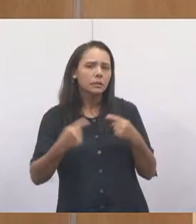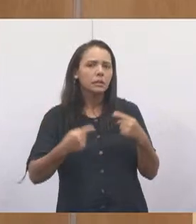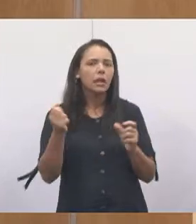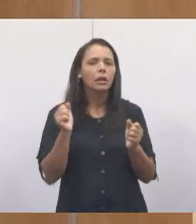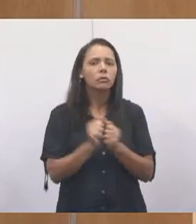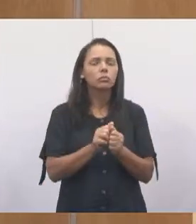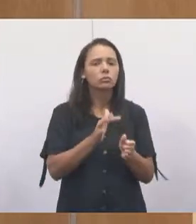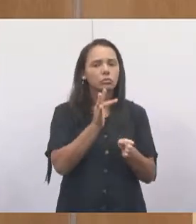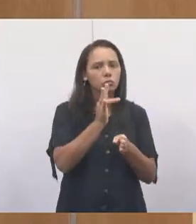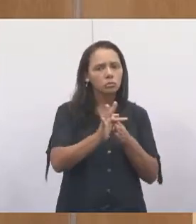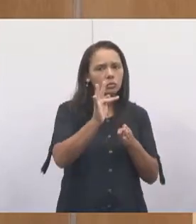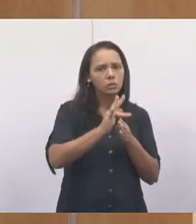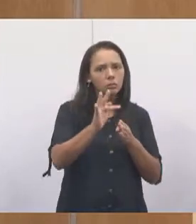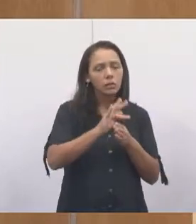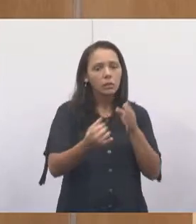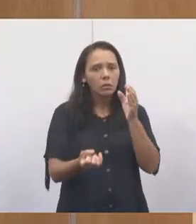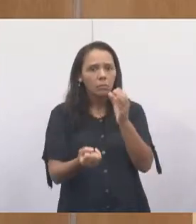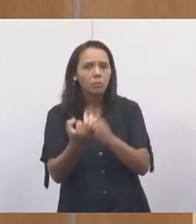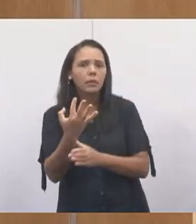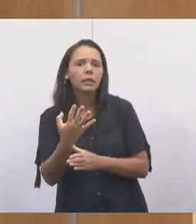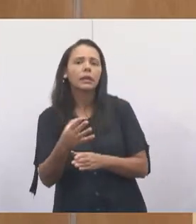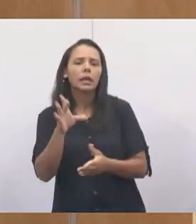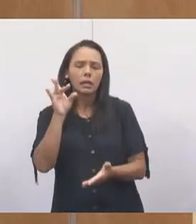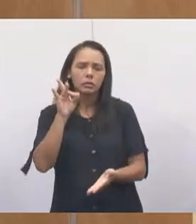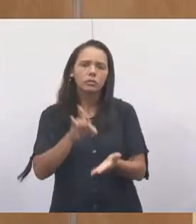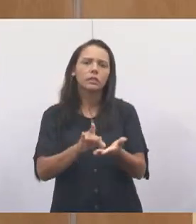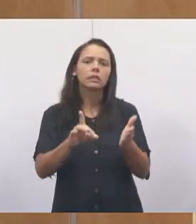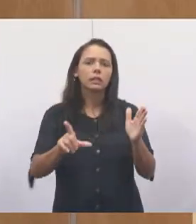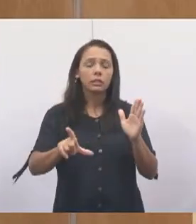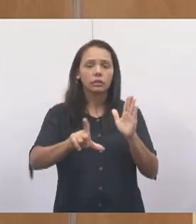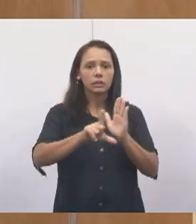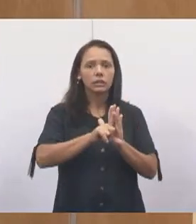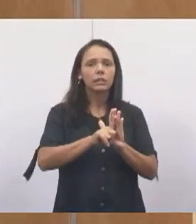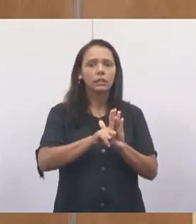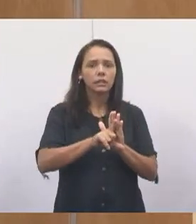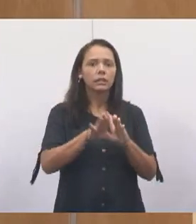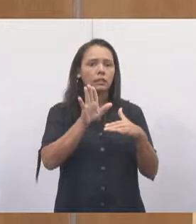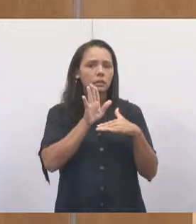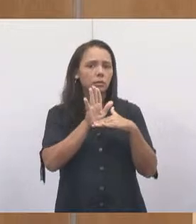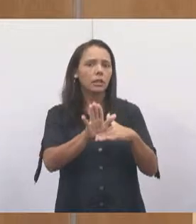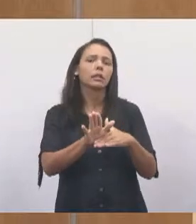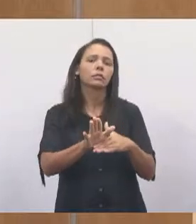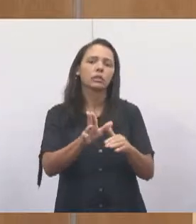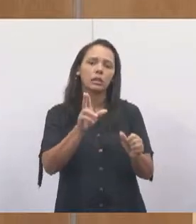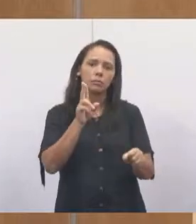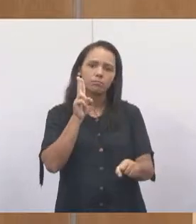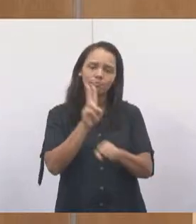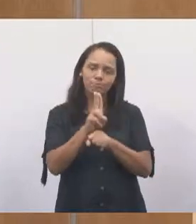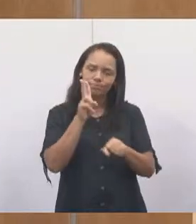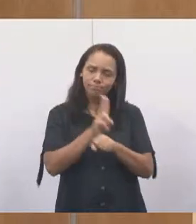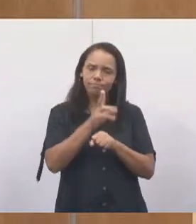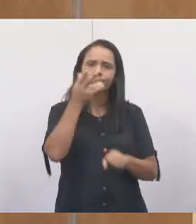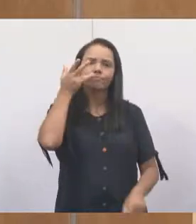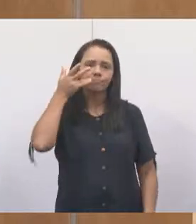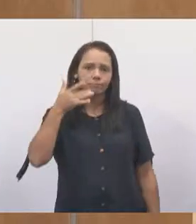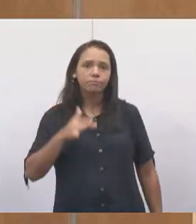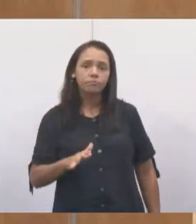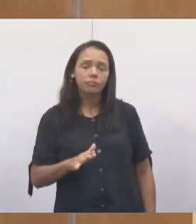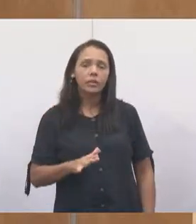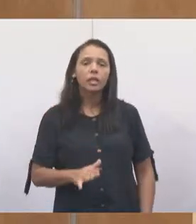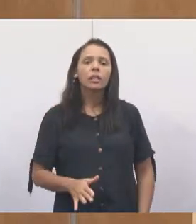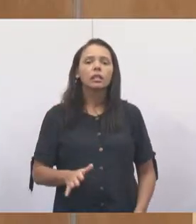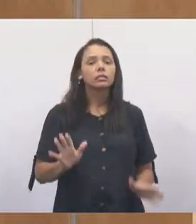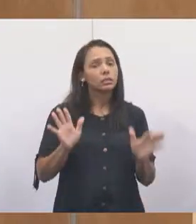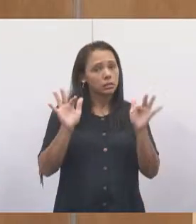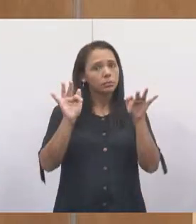verdadeiramente políticas públicas para que a gente possa aí proteger as nossas crianças. E para finalizar,